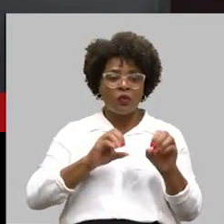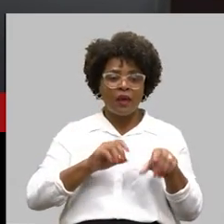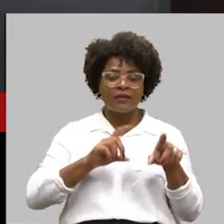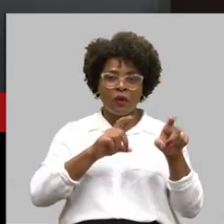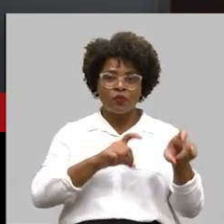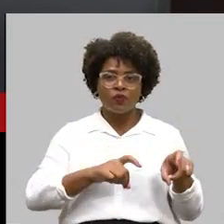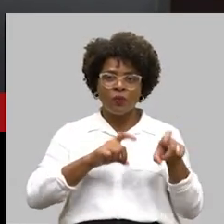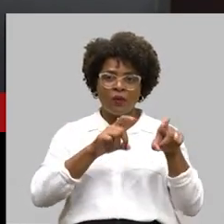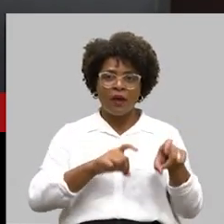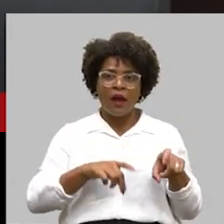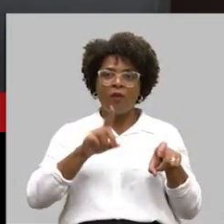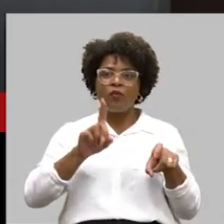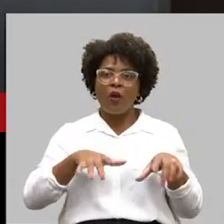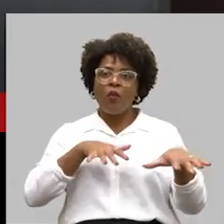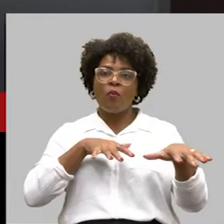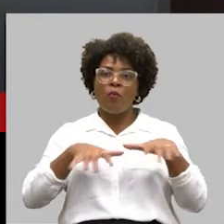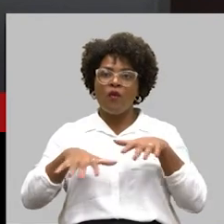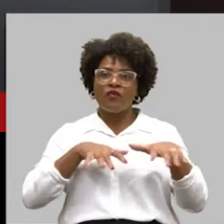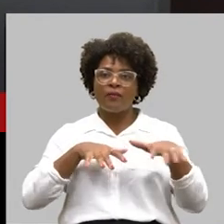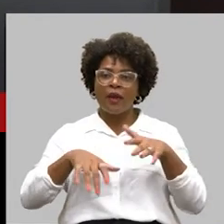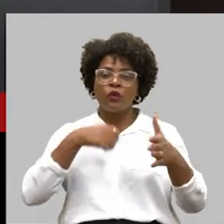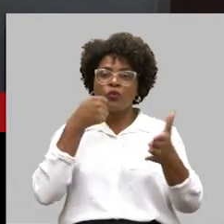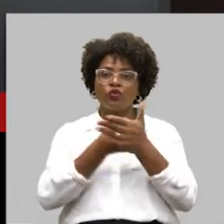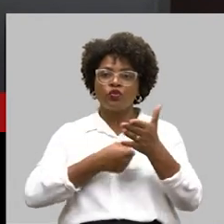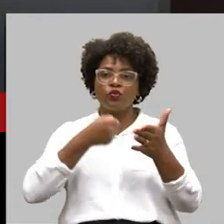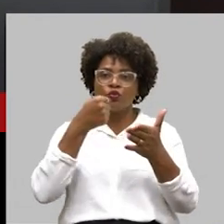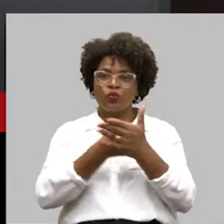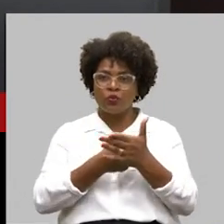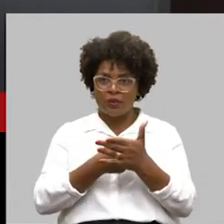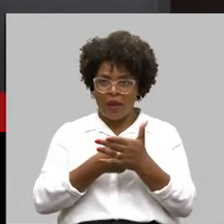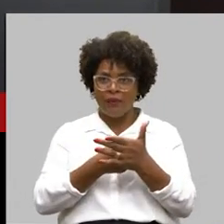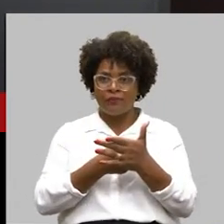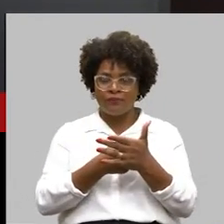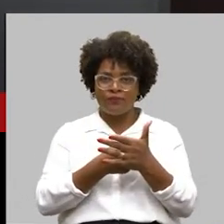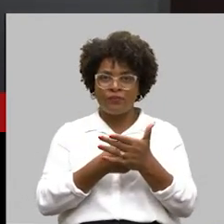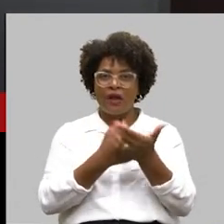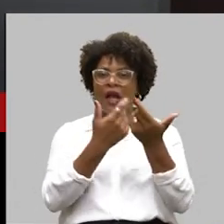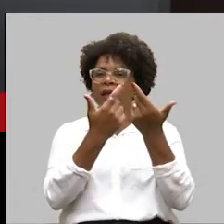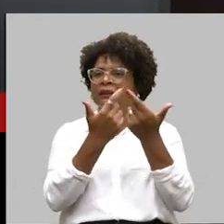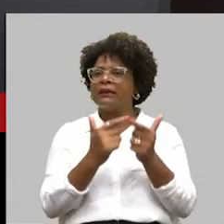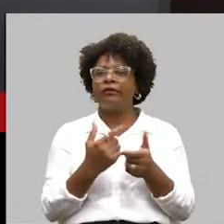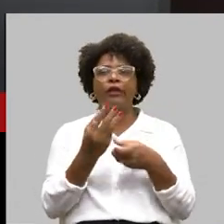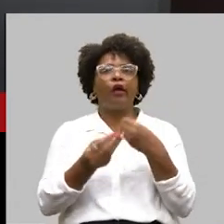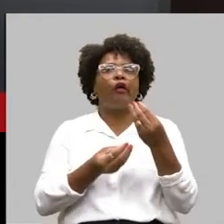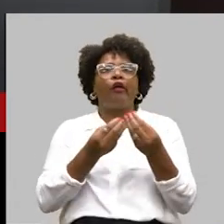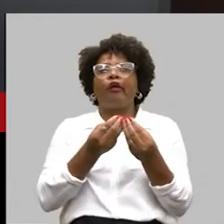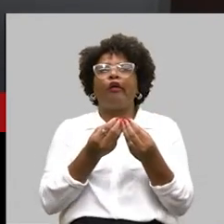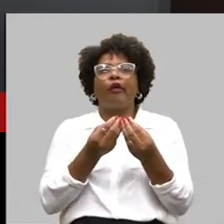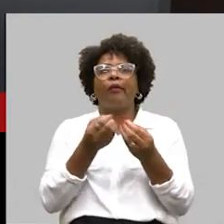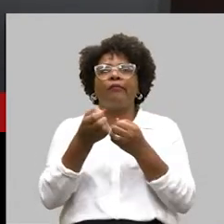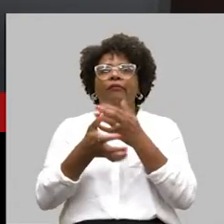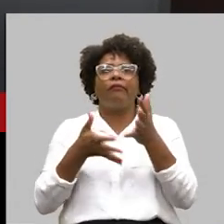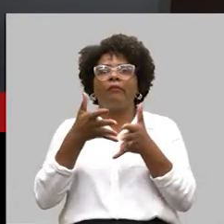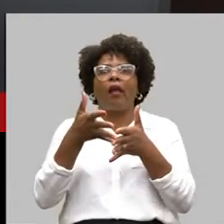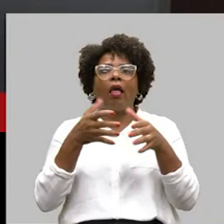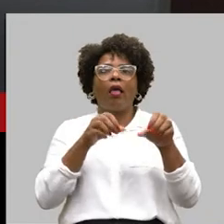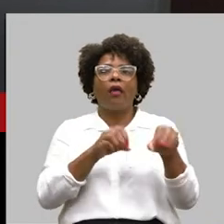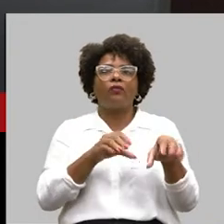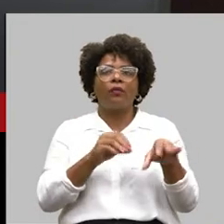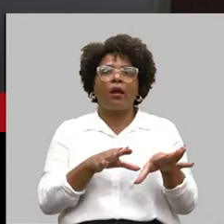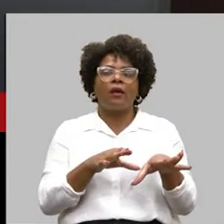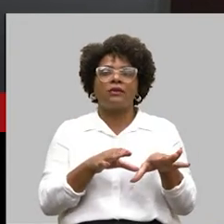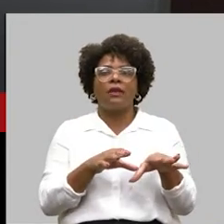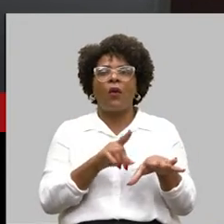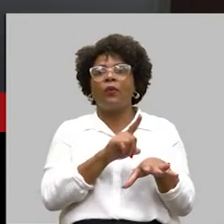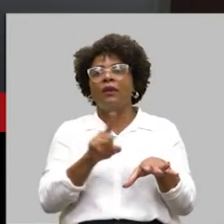é um movimento de luta e não tem como falar da Educação do Campo sem falar da